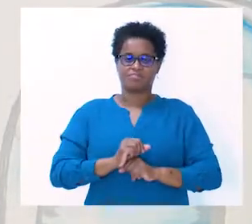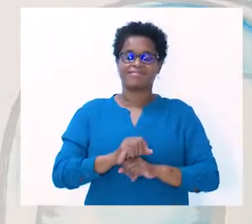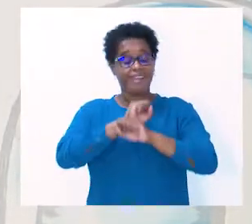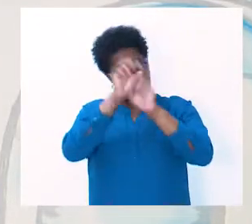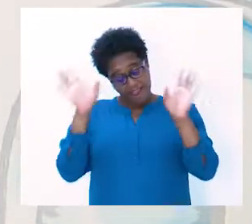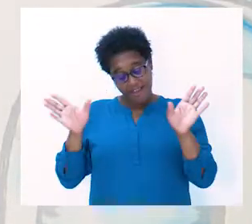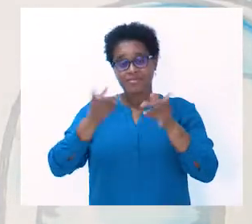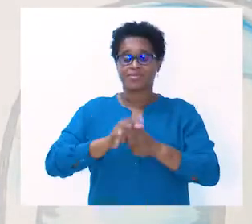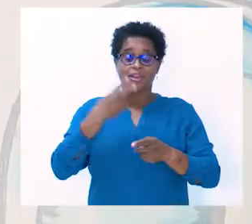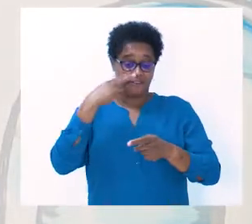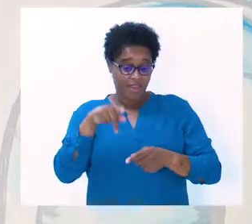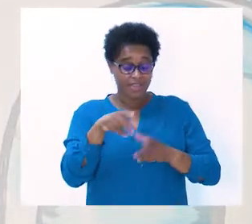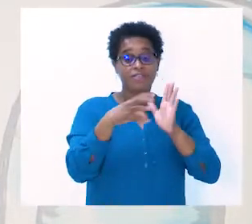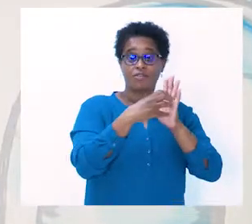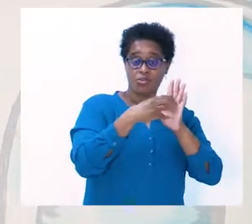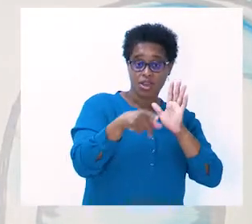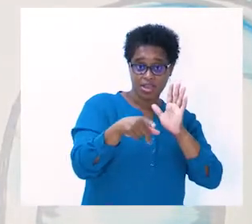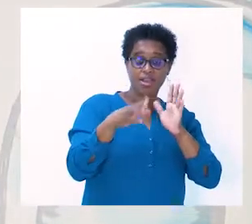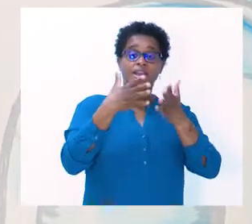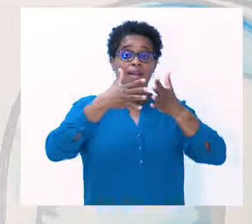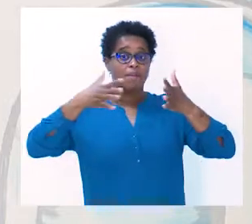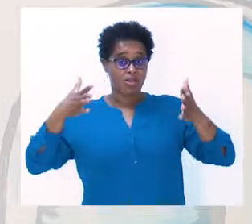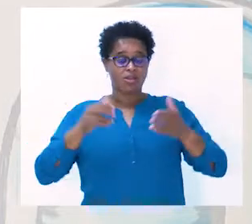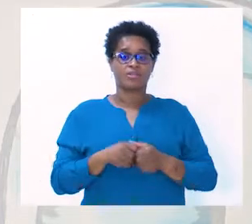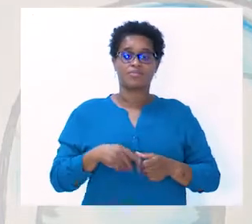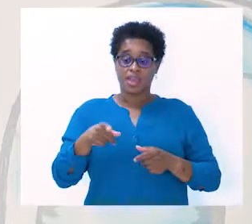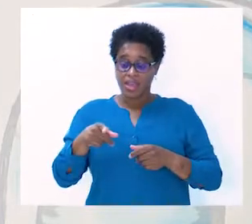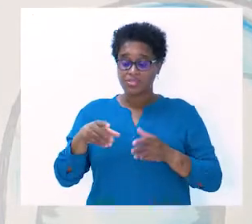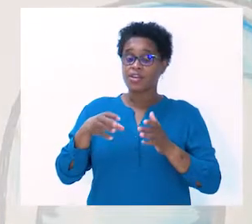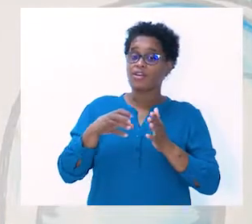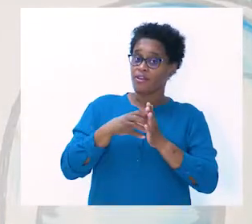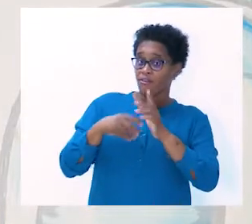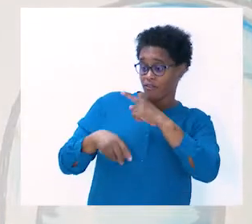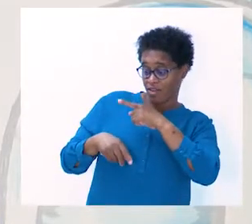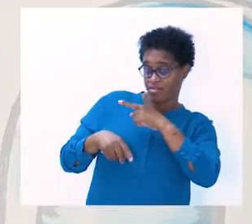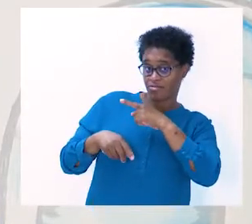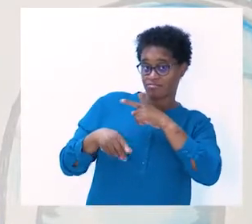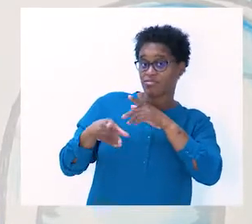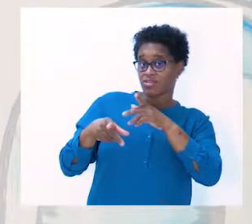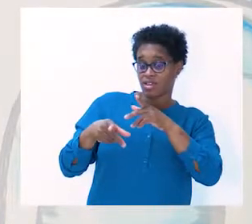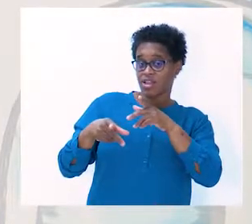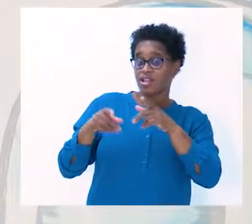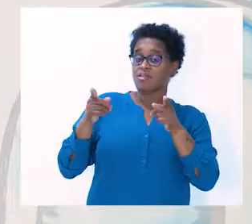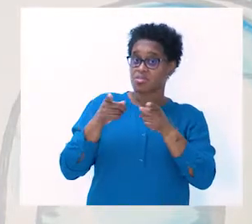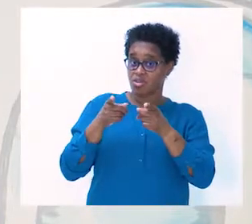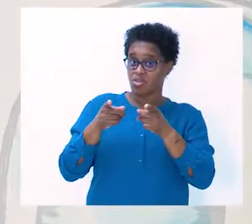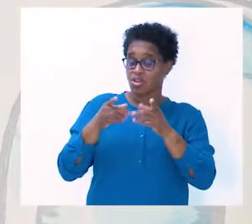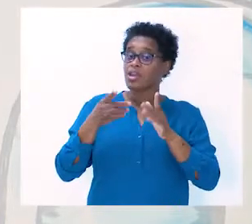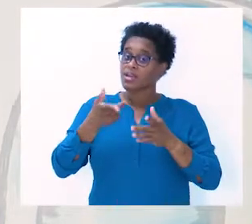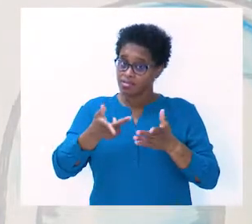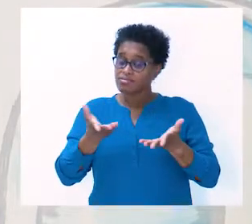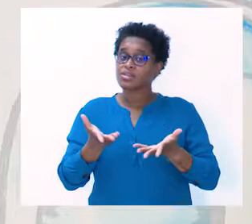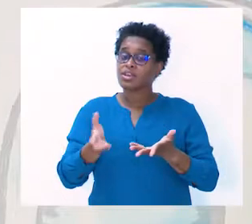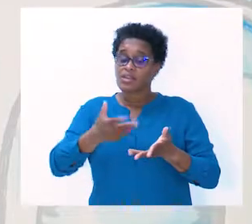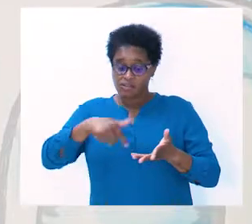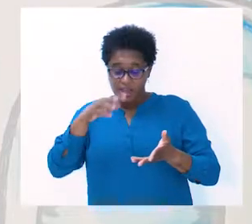Obviamente, repara que essa figura já é maior, essa figura é menor, mas são parecidas. É nessa lógica que